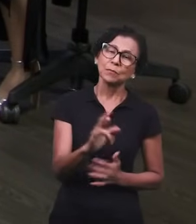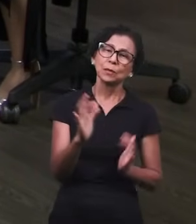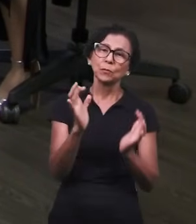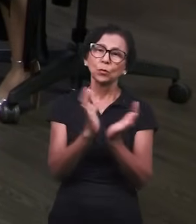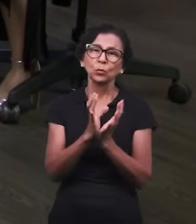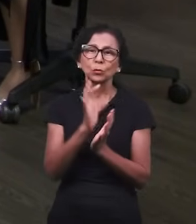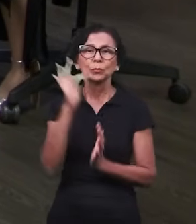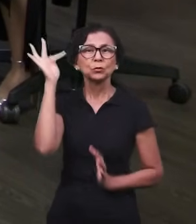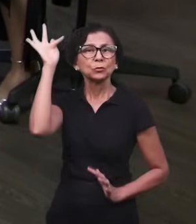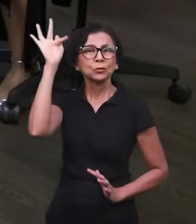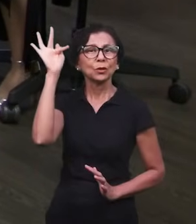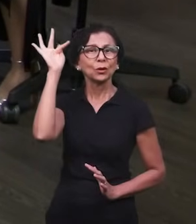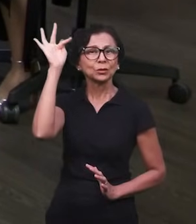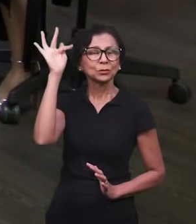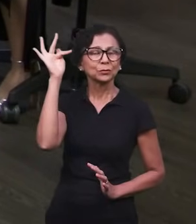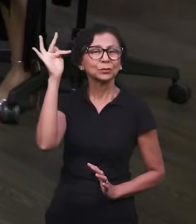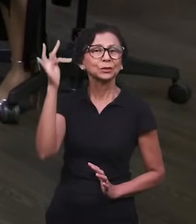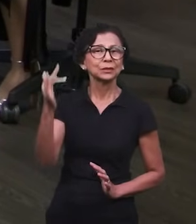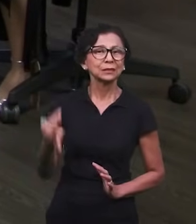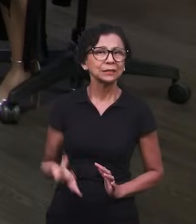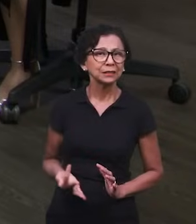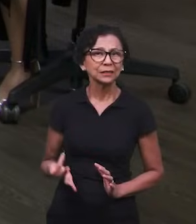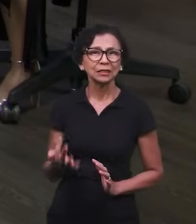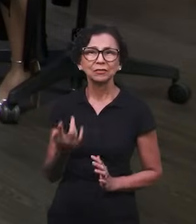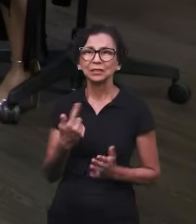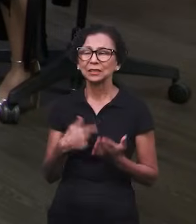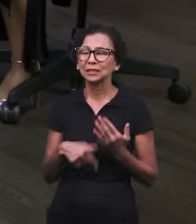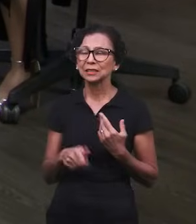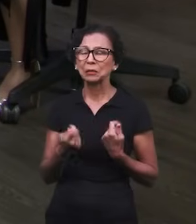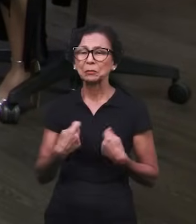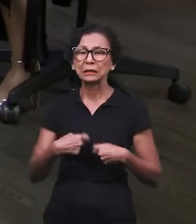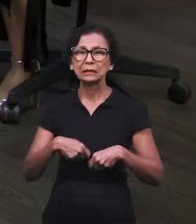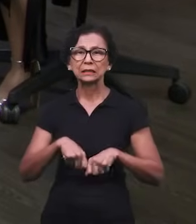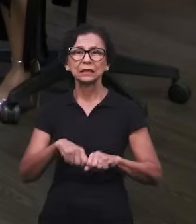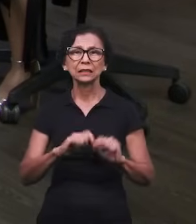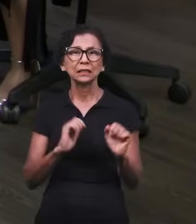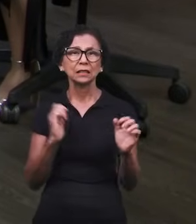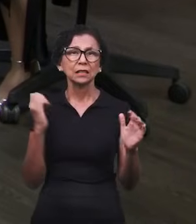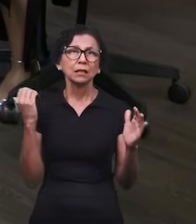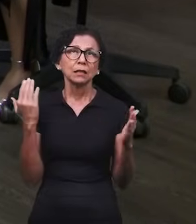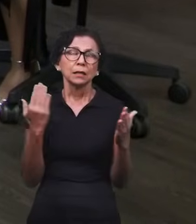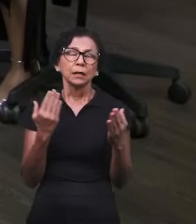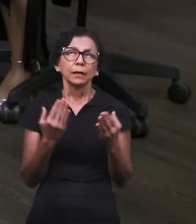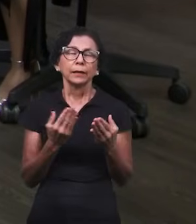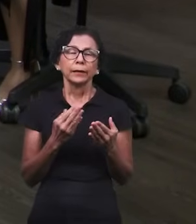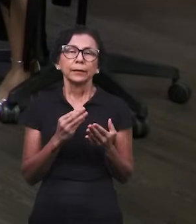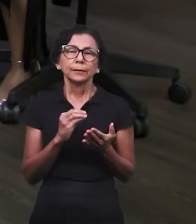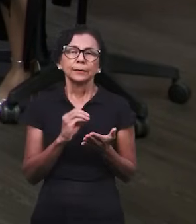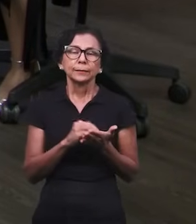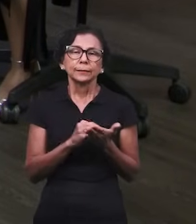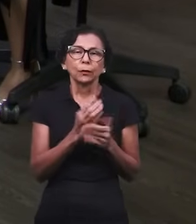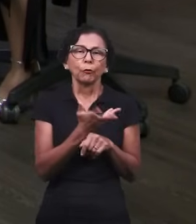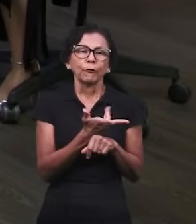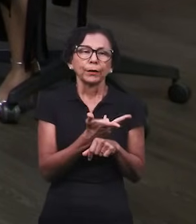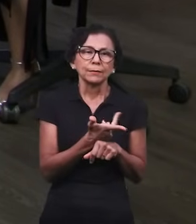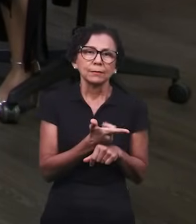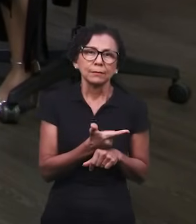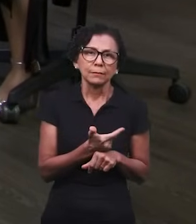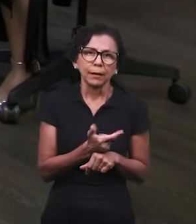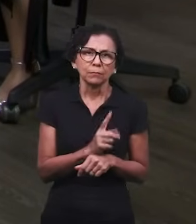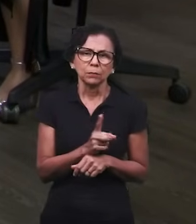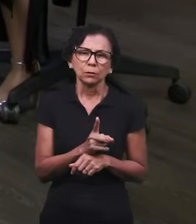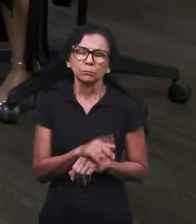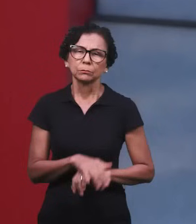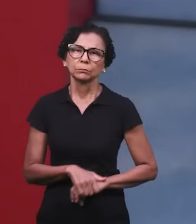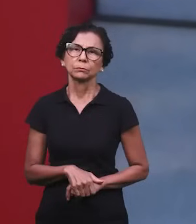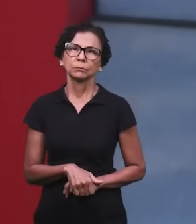aos epicureus. Então você não precisa entrar em litígio com quem pensa diferente de você, mas você tem que ter a sua